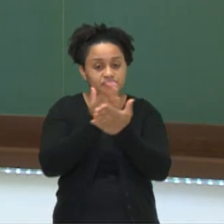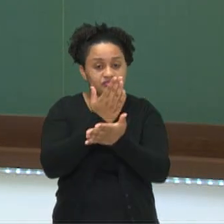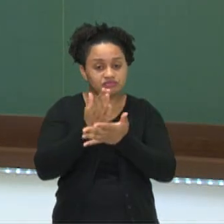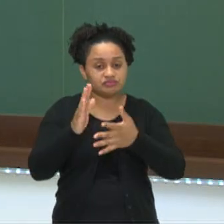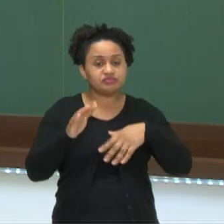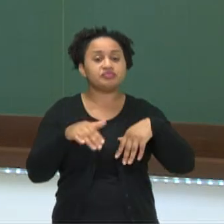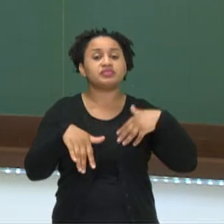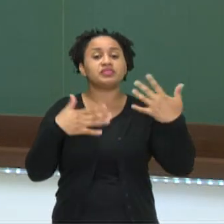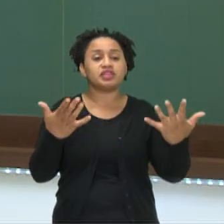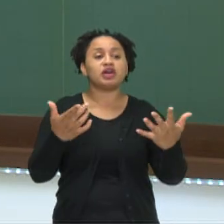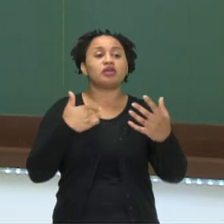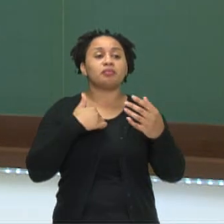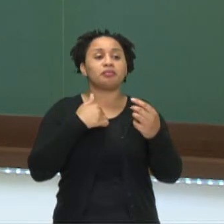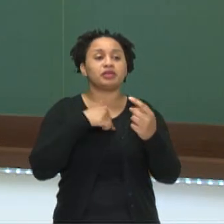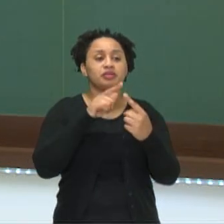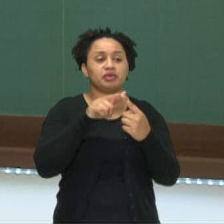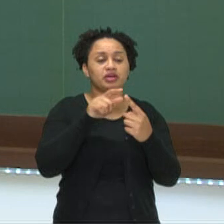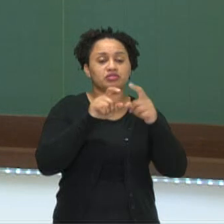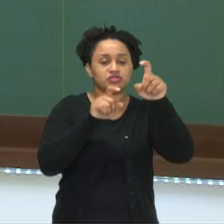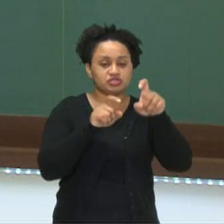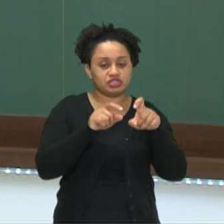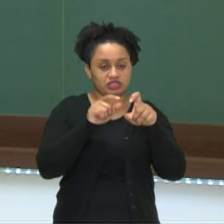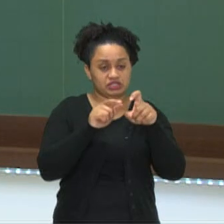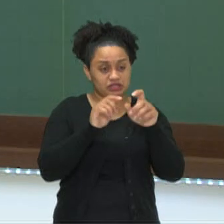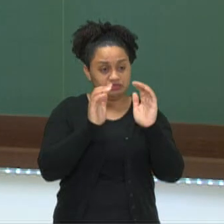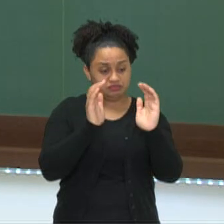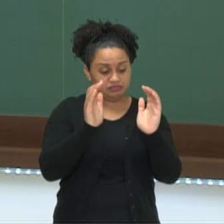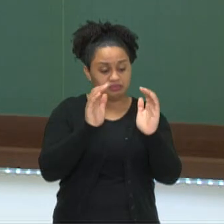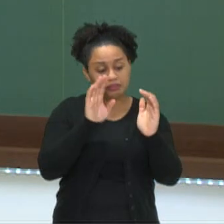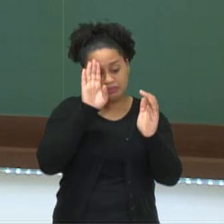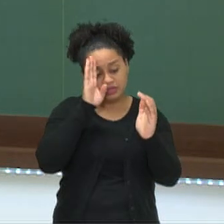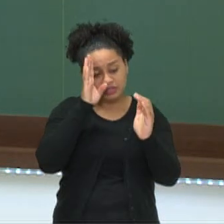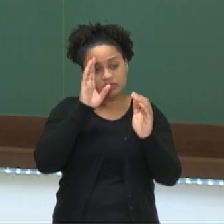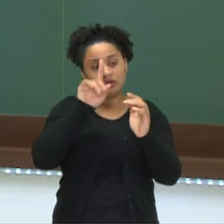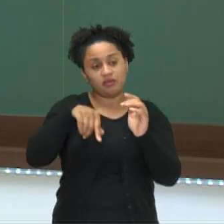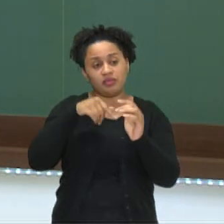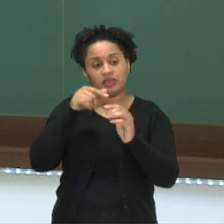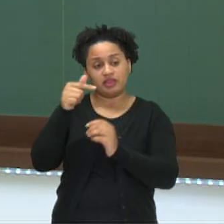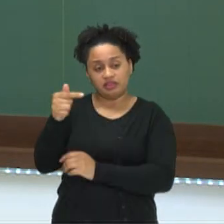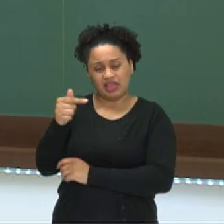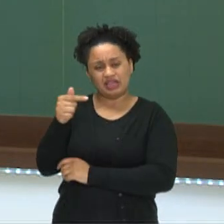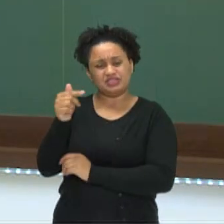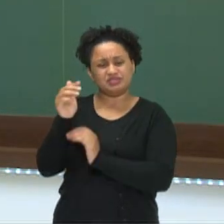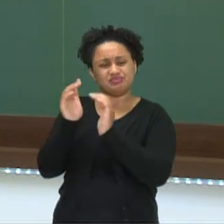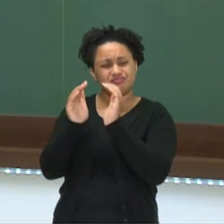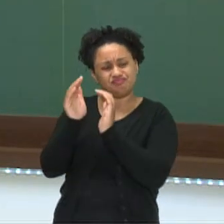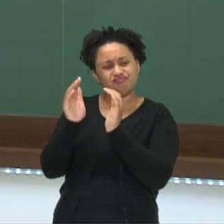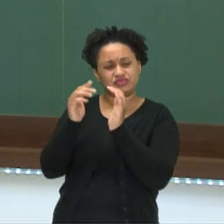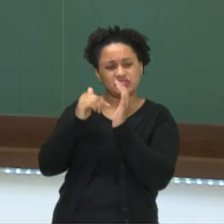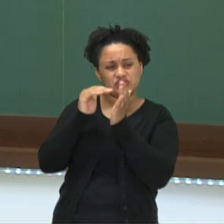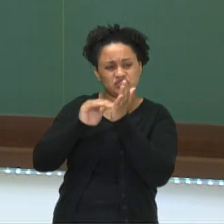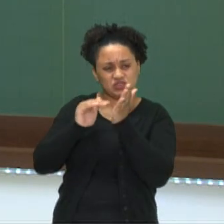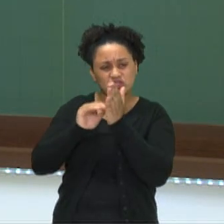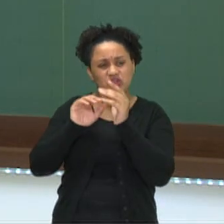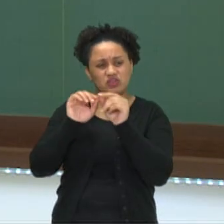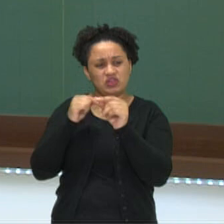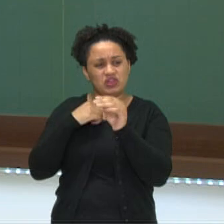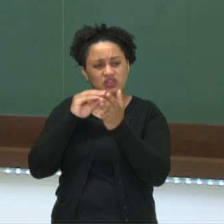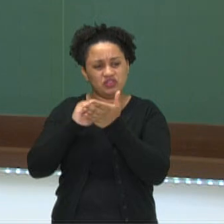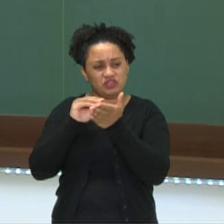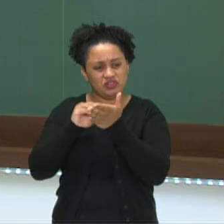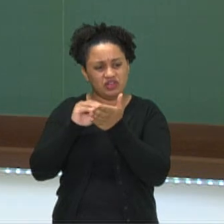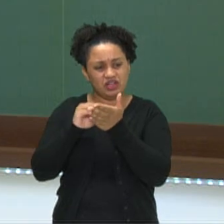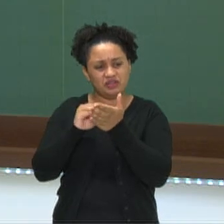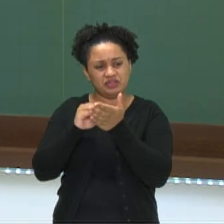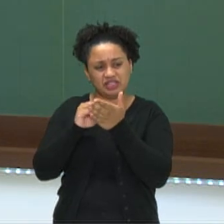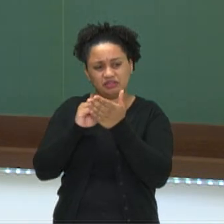em evidência na primeira, sobra x mais 3. Se eu colocar o 7 em evidência, vai sobrar menos x